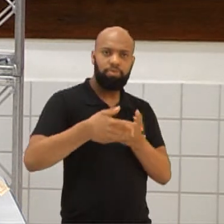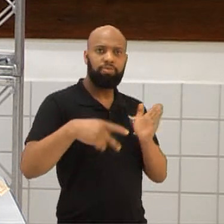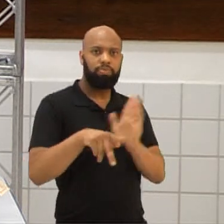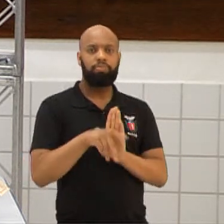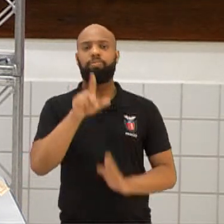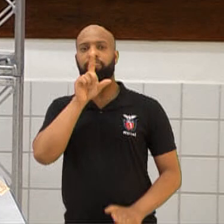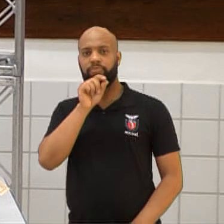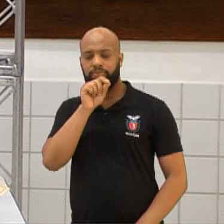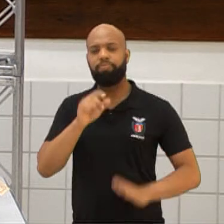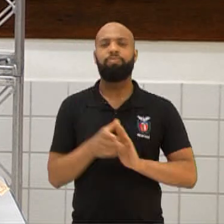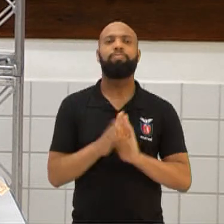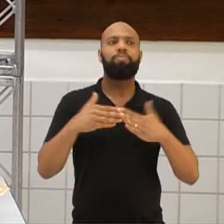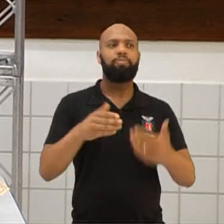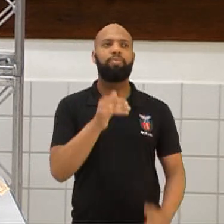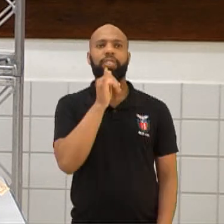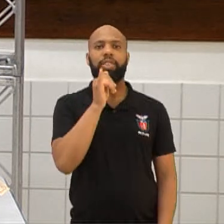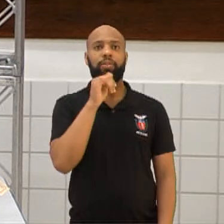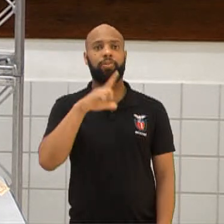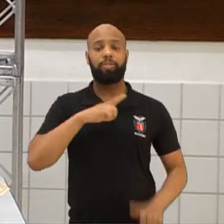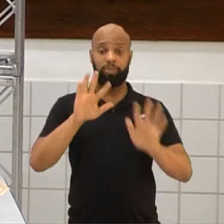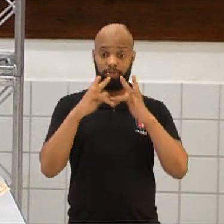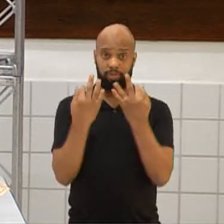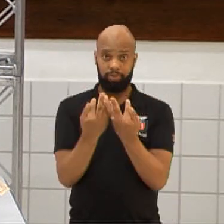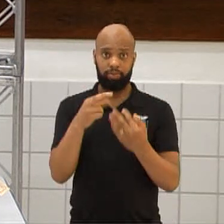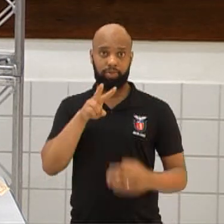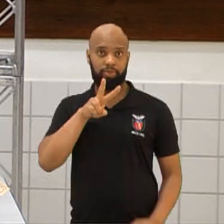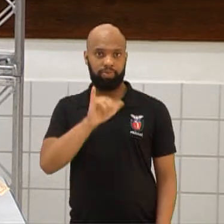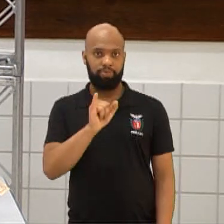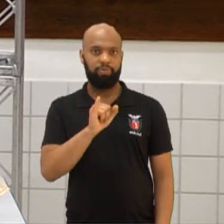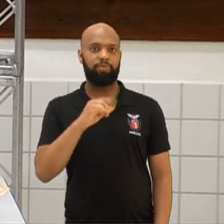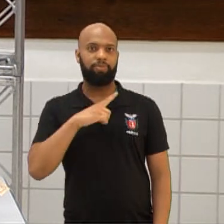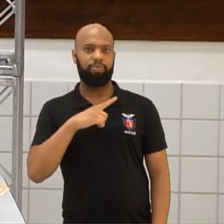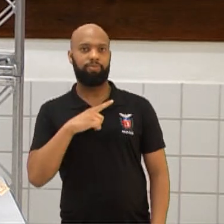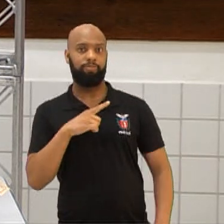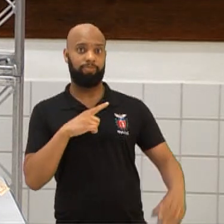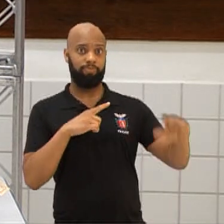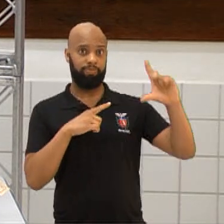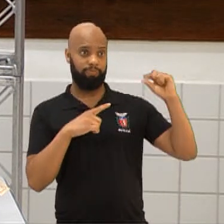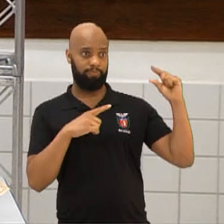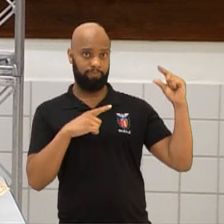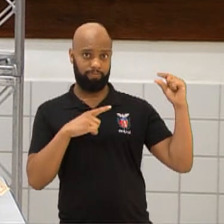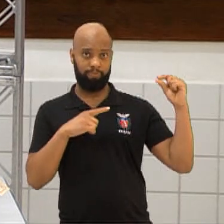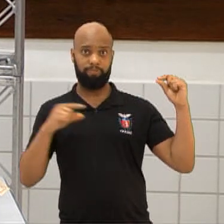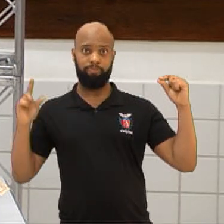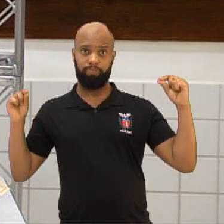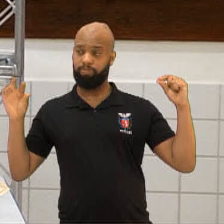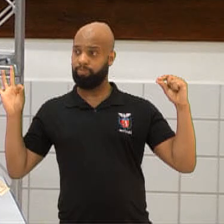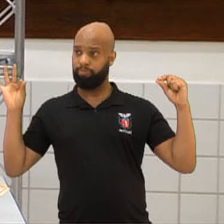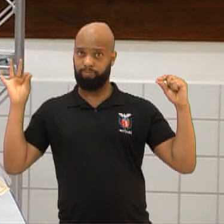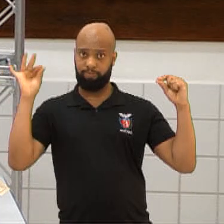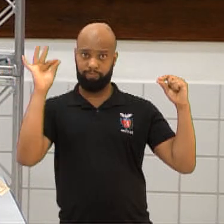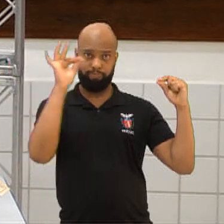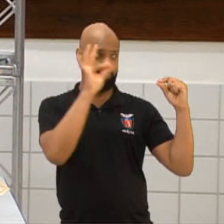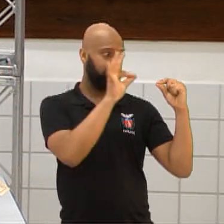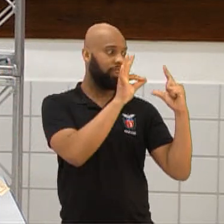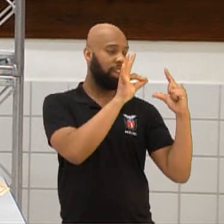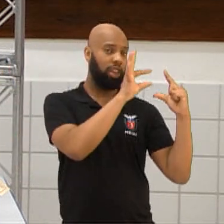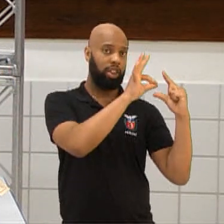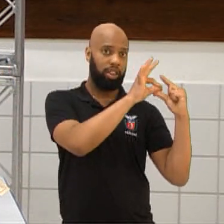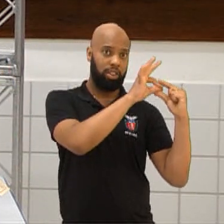quando os pais chegam para alimentar a prole, é no papo que eles vão armazenar esse alimento aí.